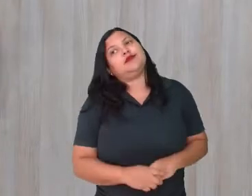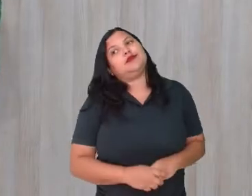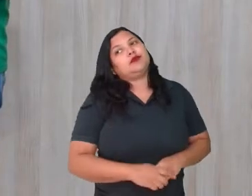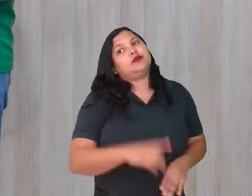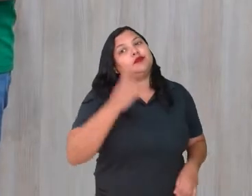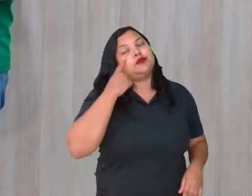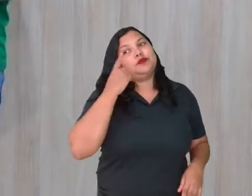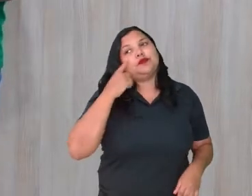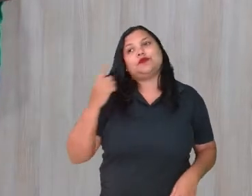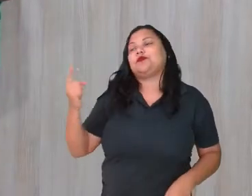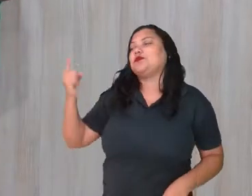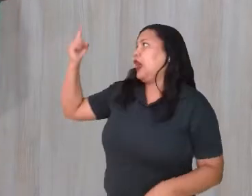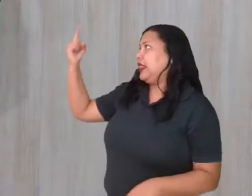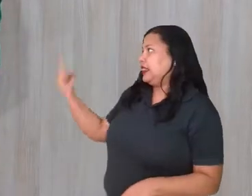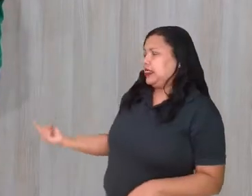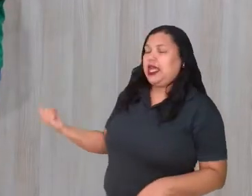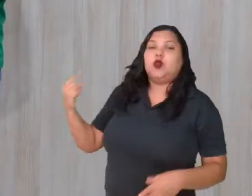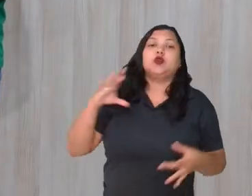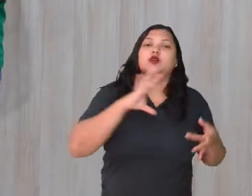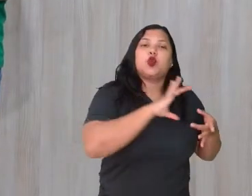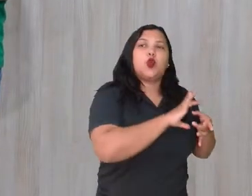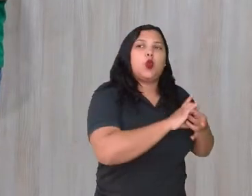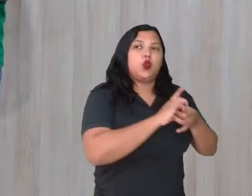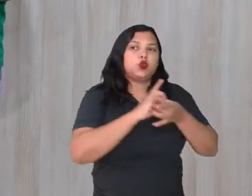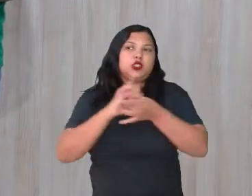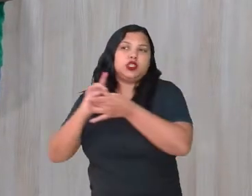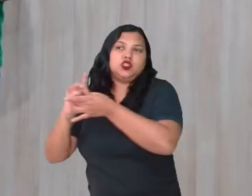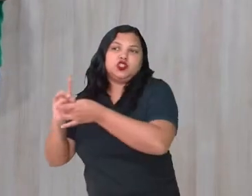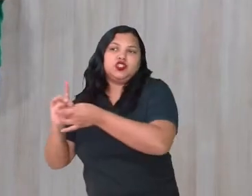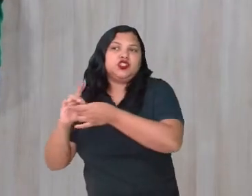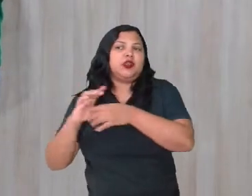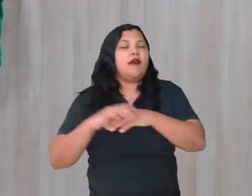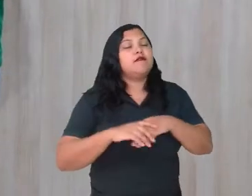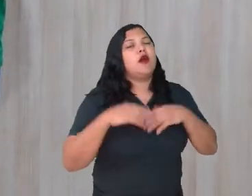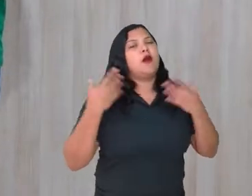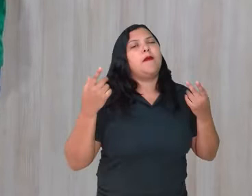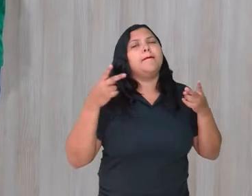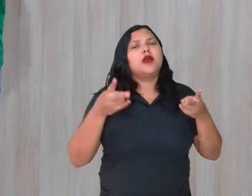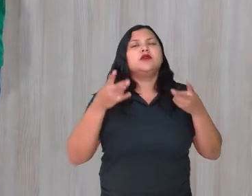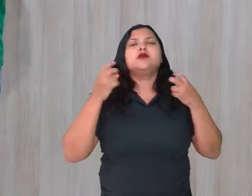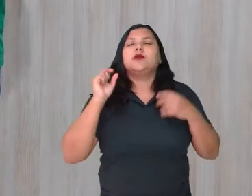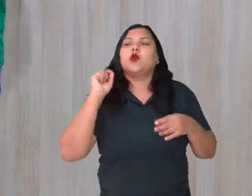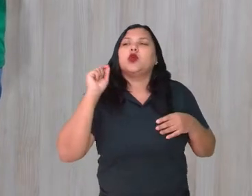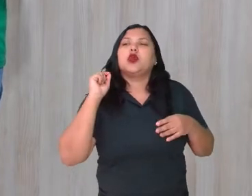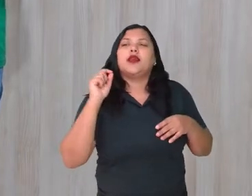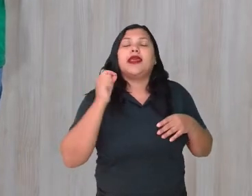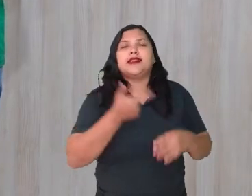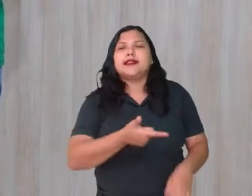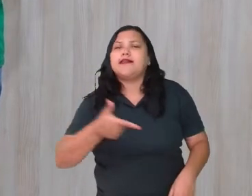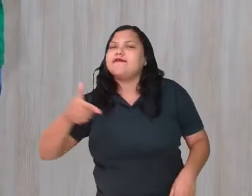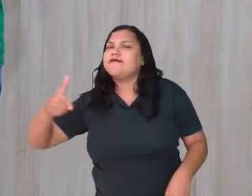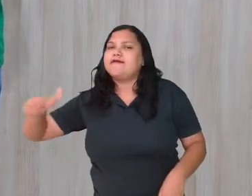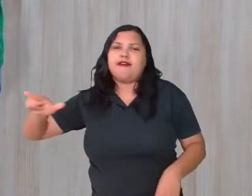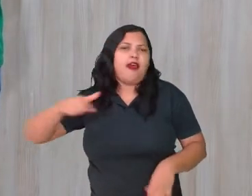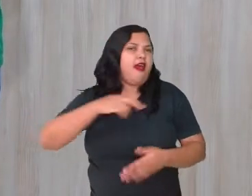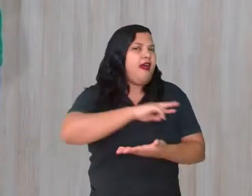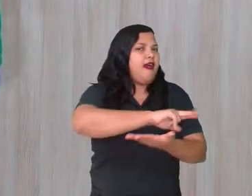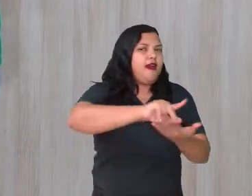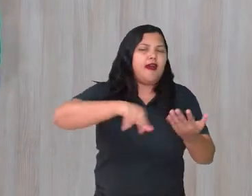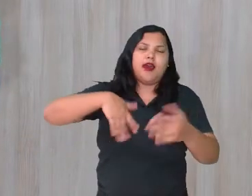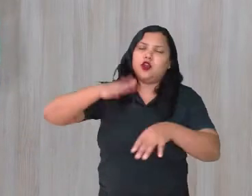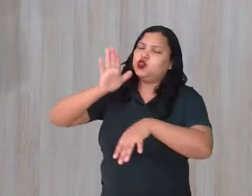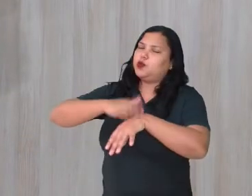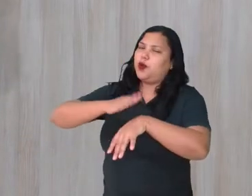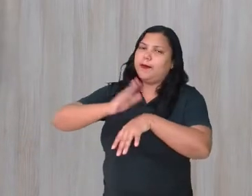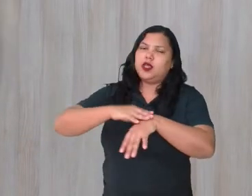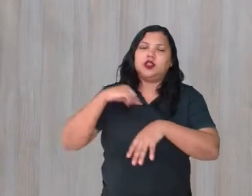Então, dentro desse universo aí da matemática, a gente começa a perceber que tem vários cenários, várias situações onde a gente